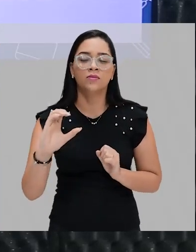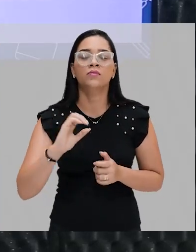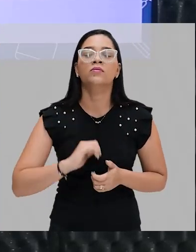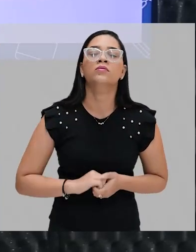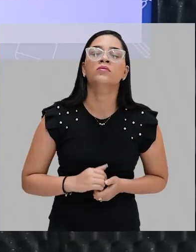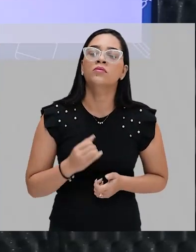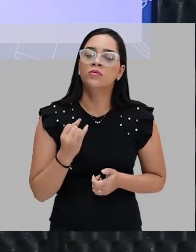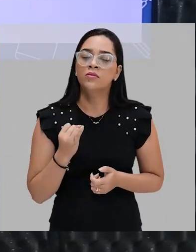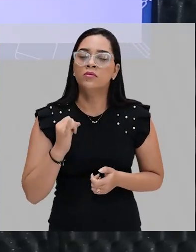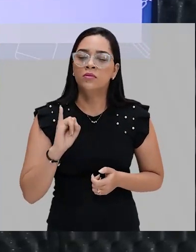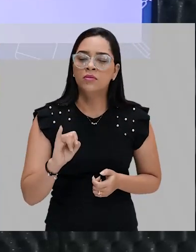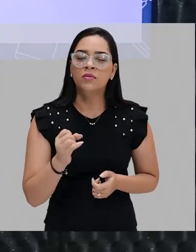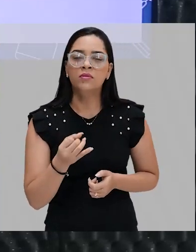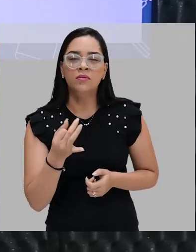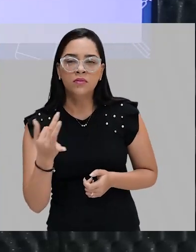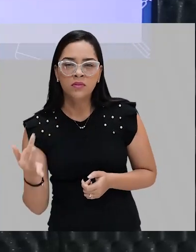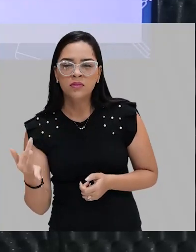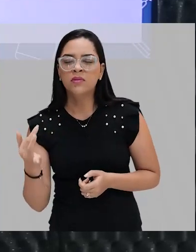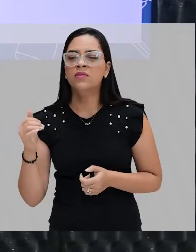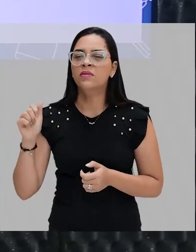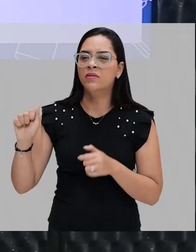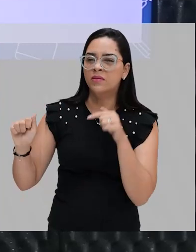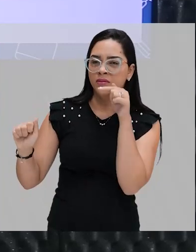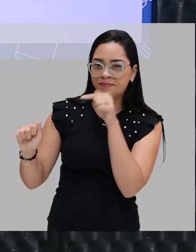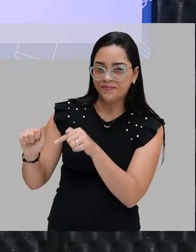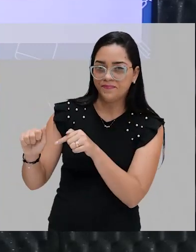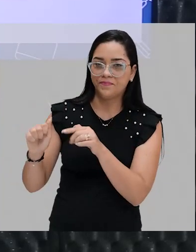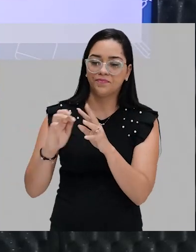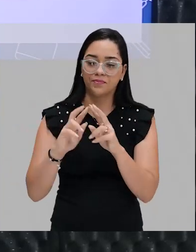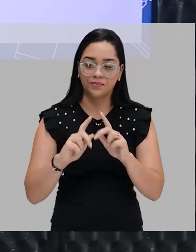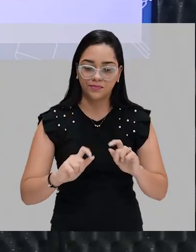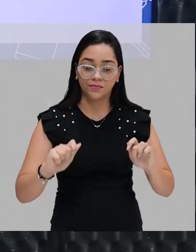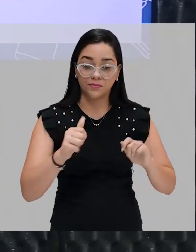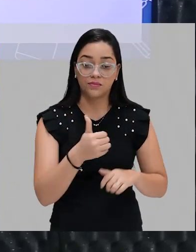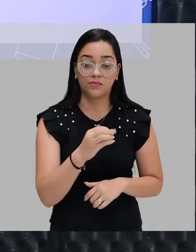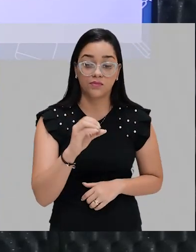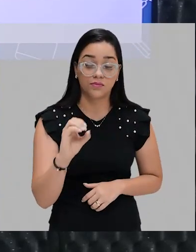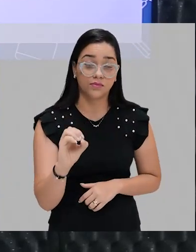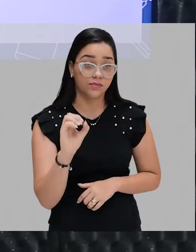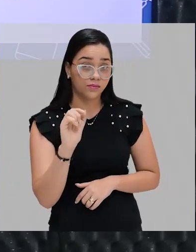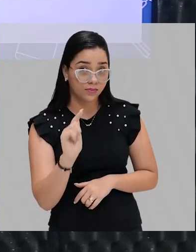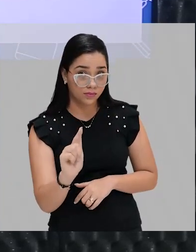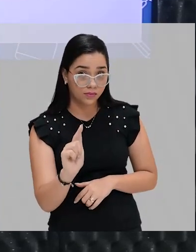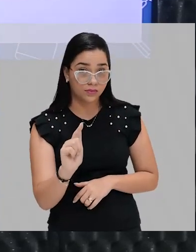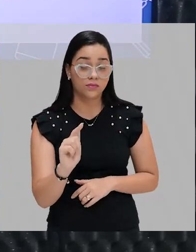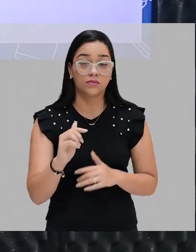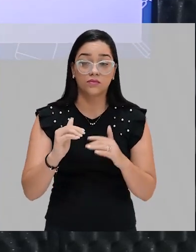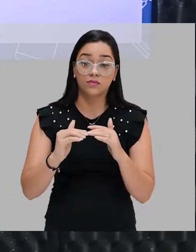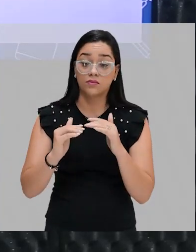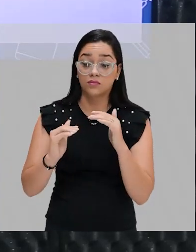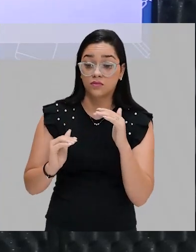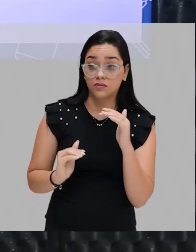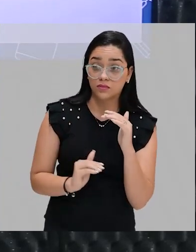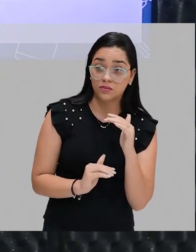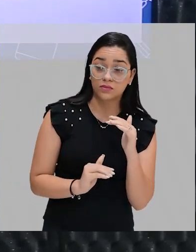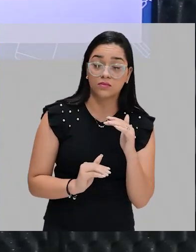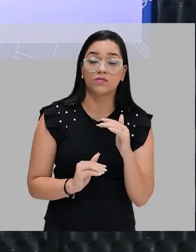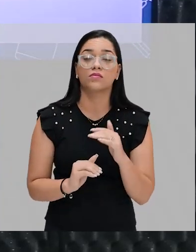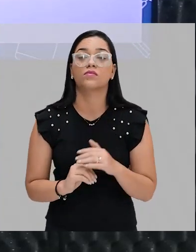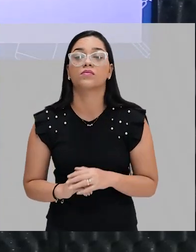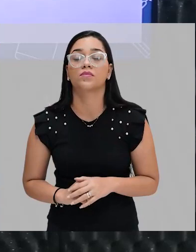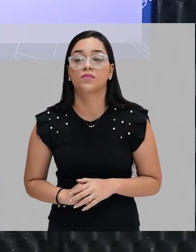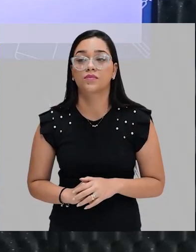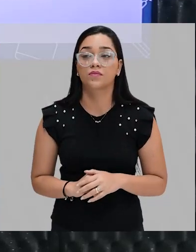Se a quantidade da substância A, né, dissolvida em 100 gramas de água, for inferior ao